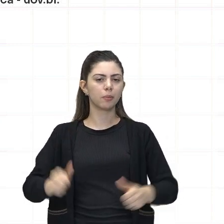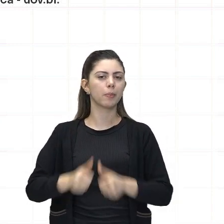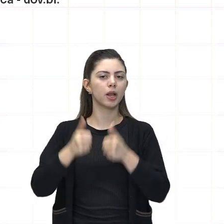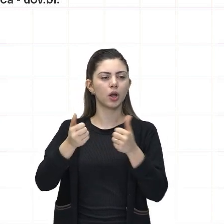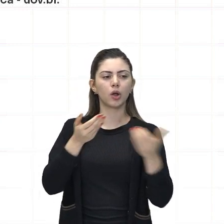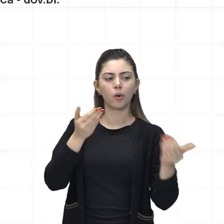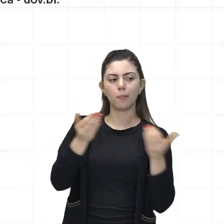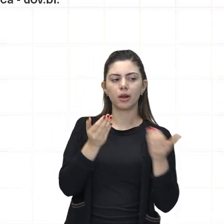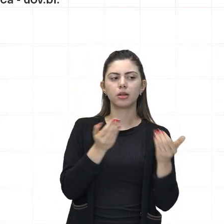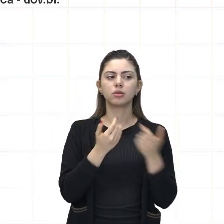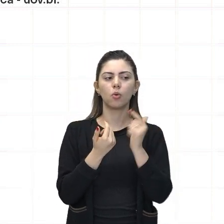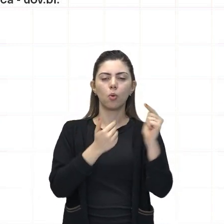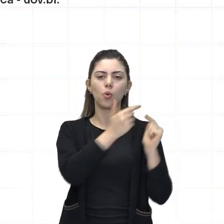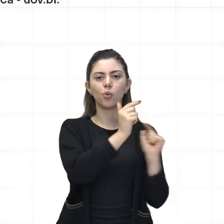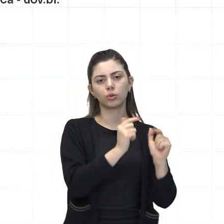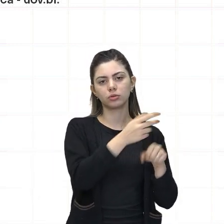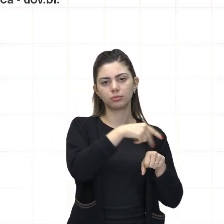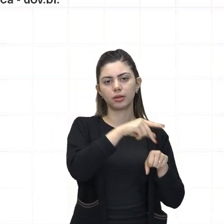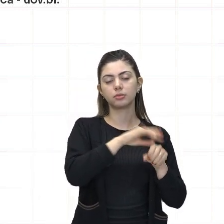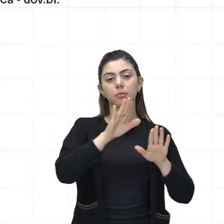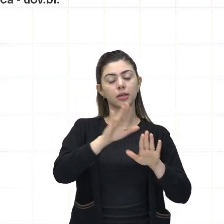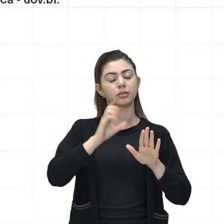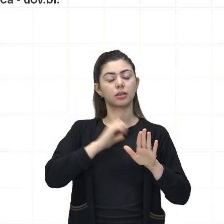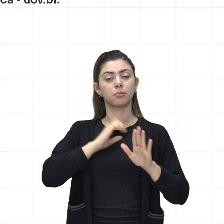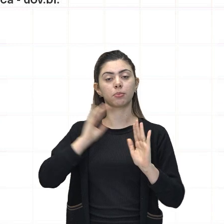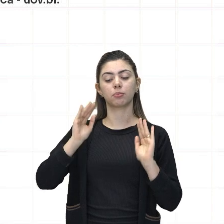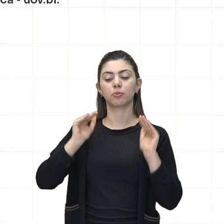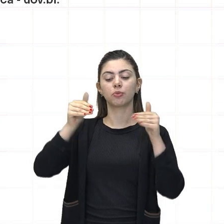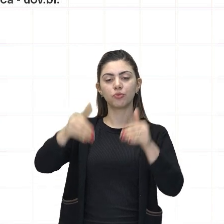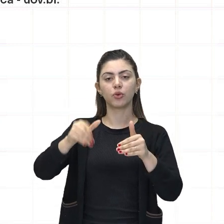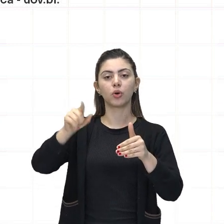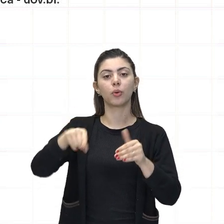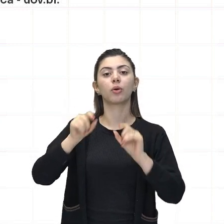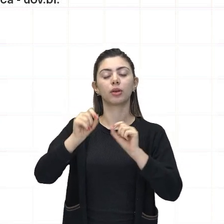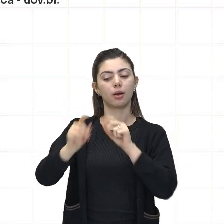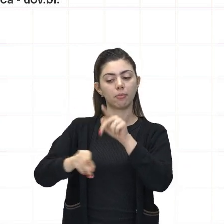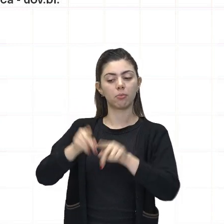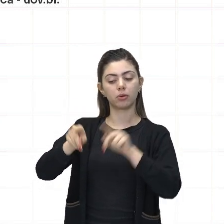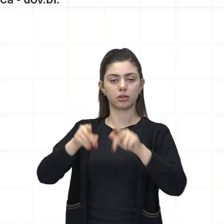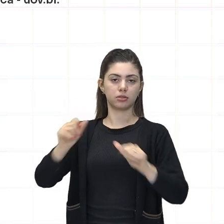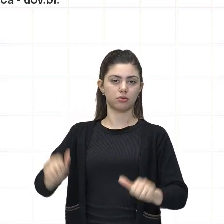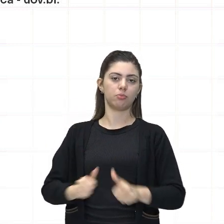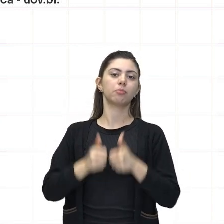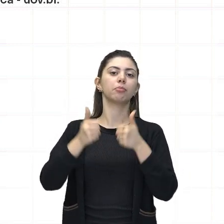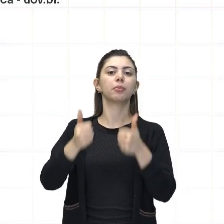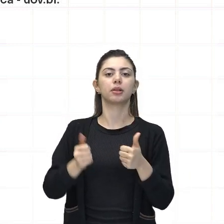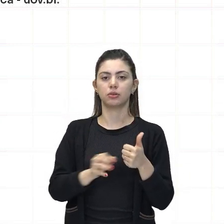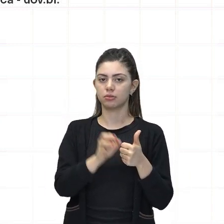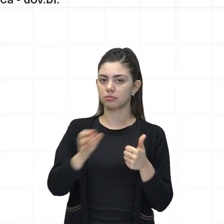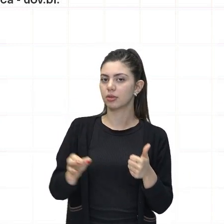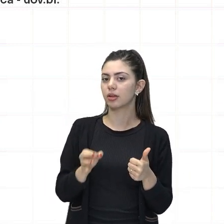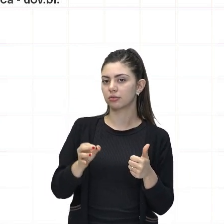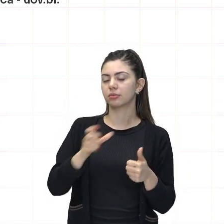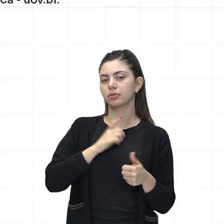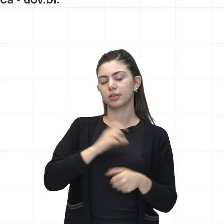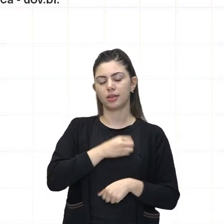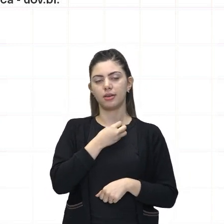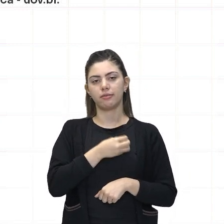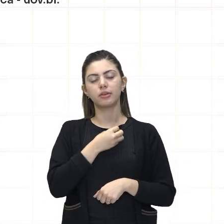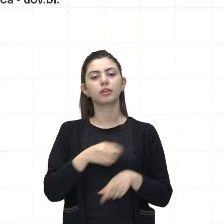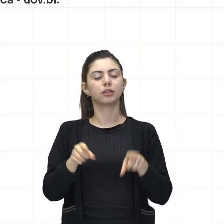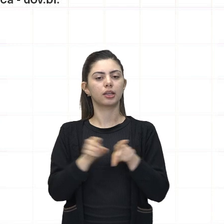né? Sempre visando a sobrevivência do seu povo, a melhoria das pessoas que moram nesse país e a